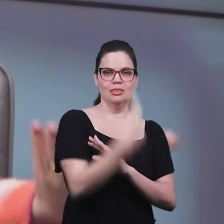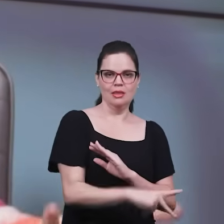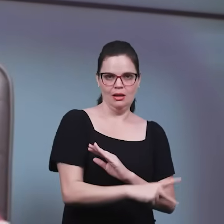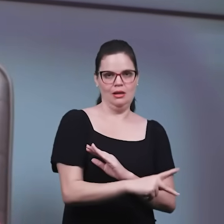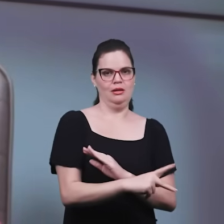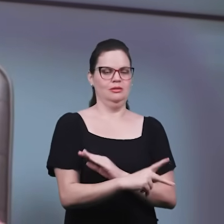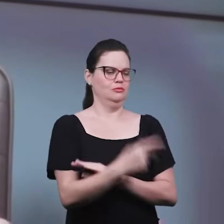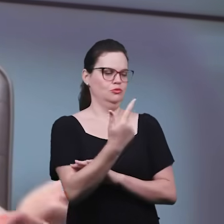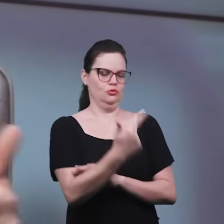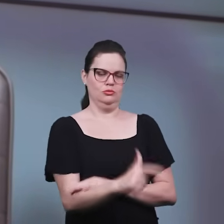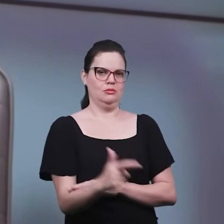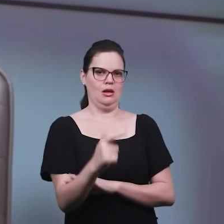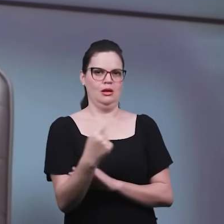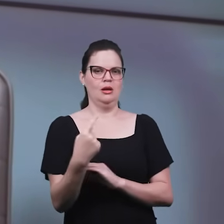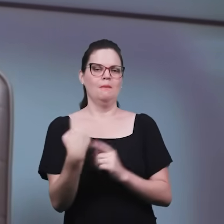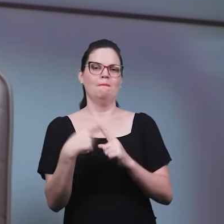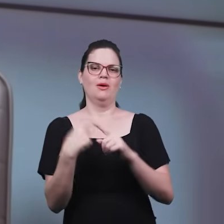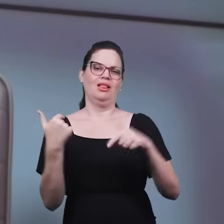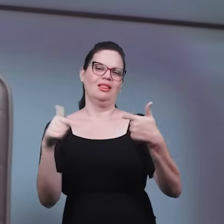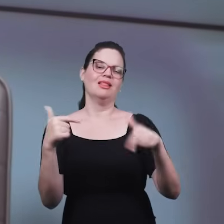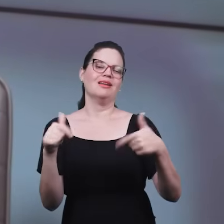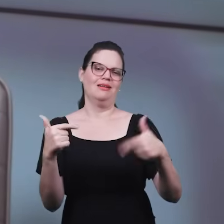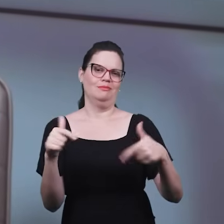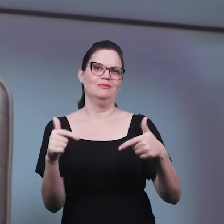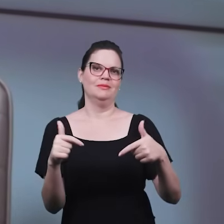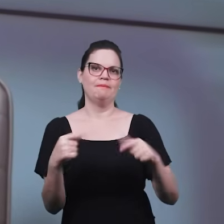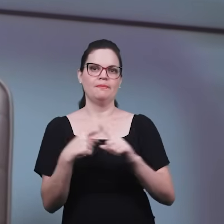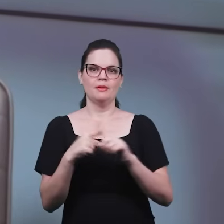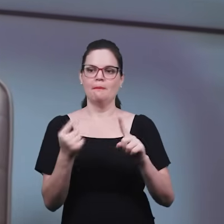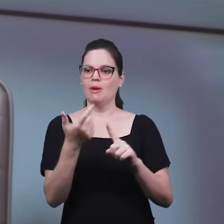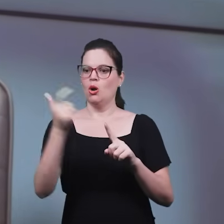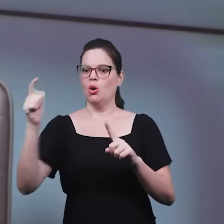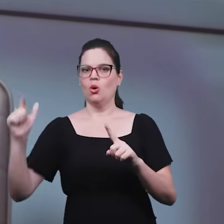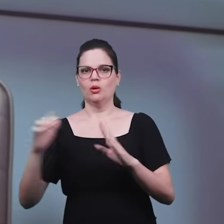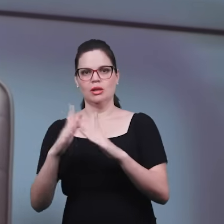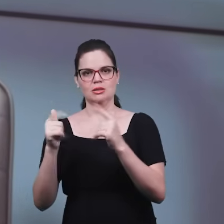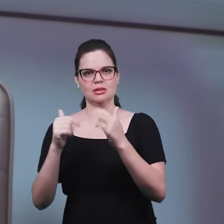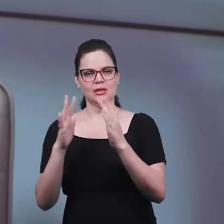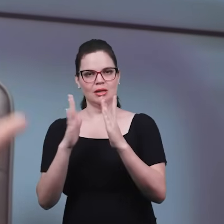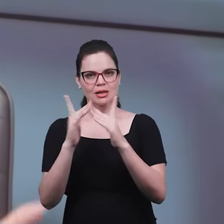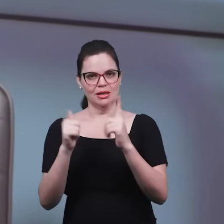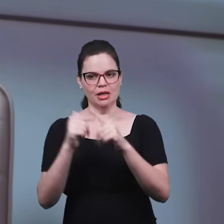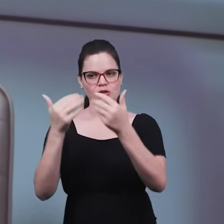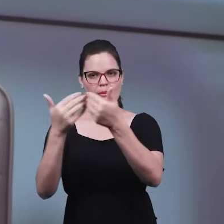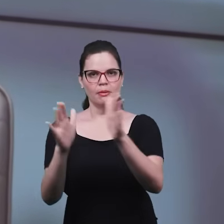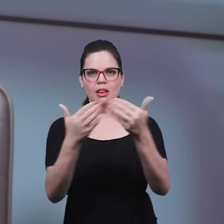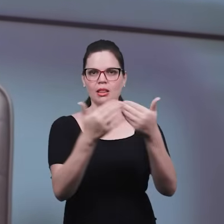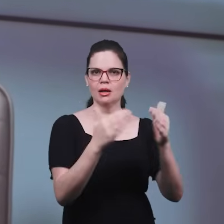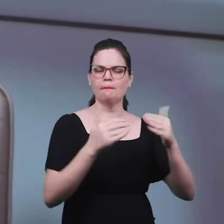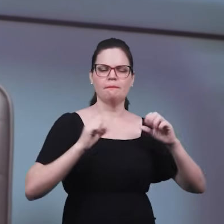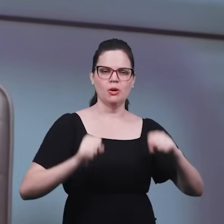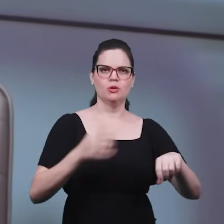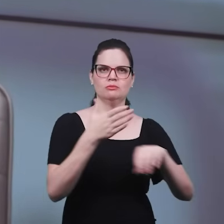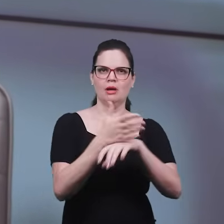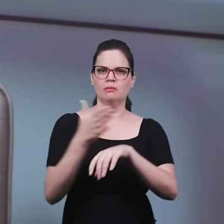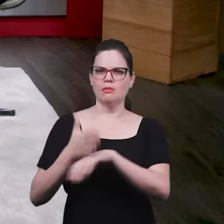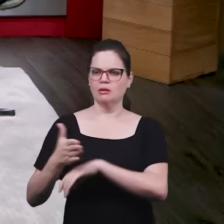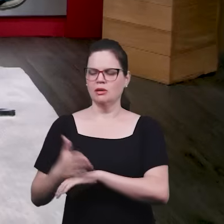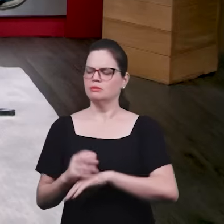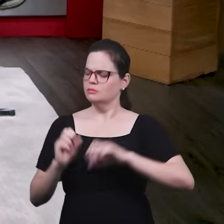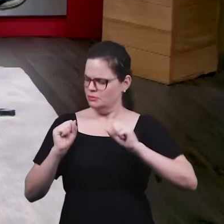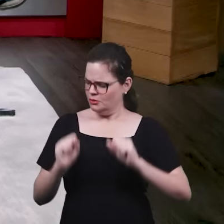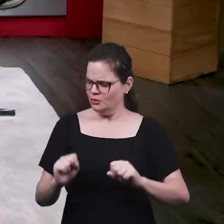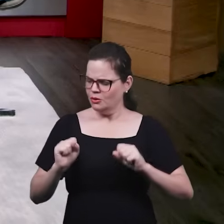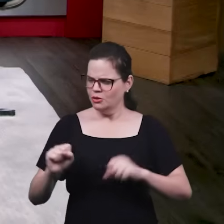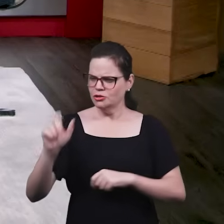que eles reúnem. As demais igrejas vão estar todas abertas, ele pode participar nas outras igrejas.